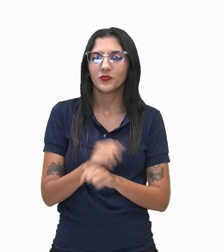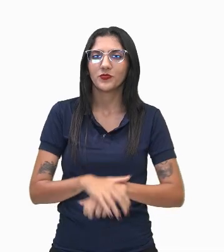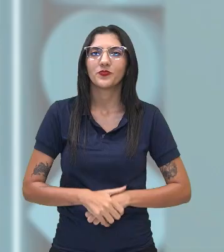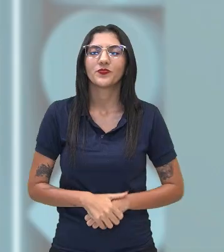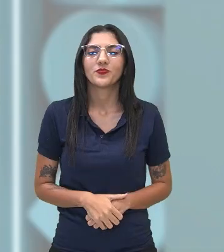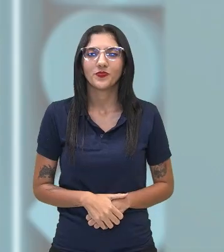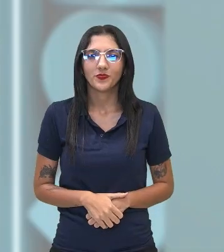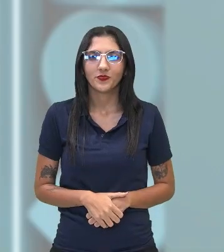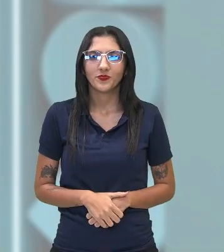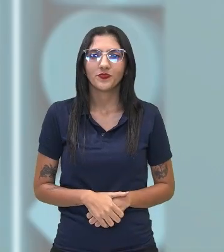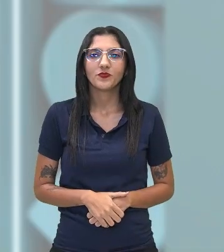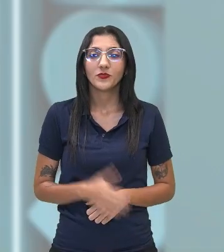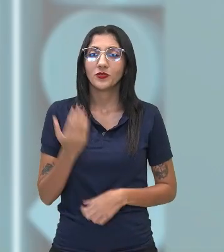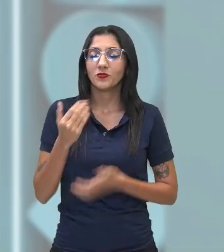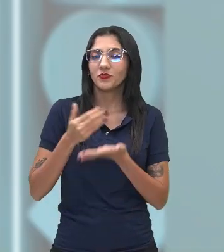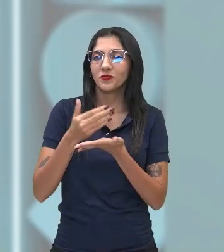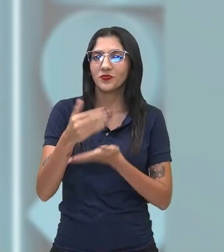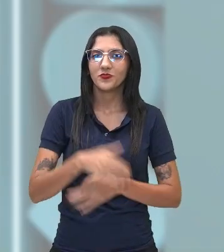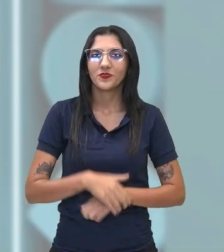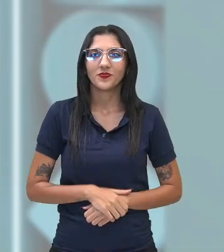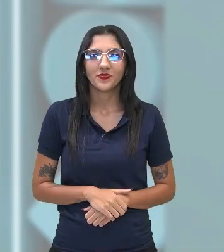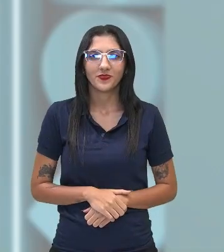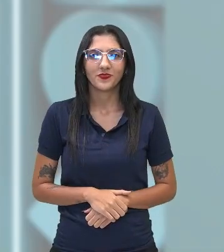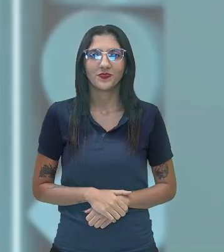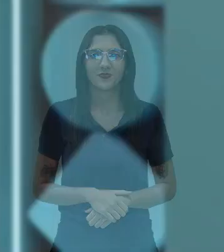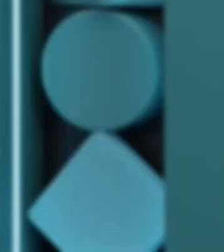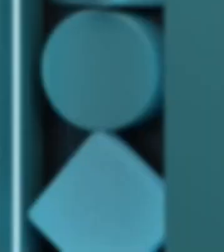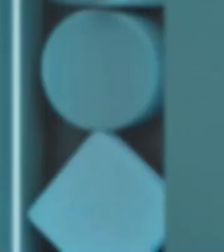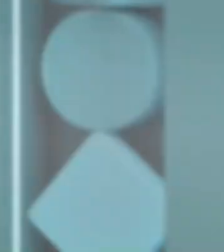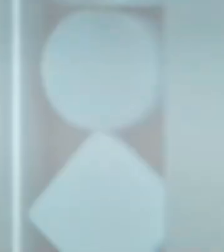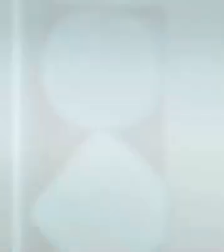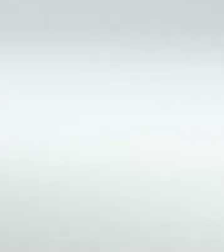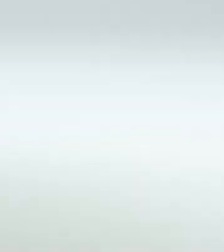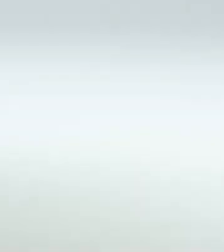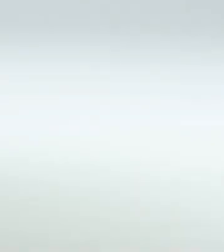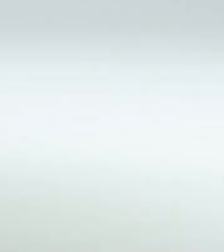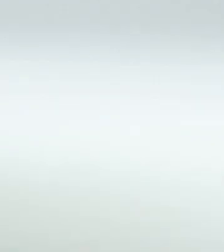18. Vamos para a nossa aula, então?